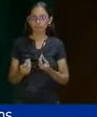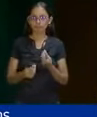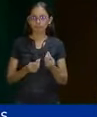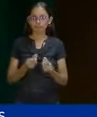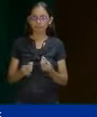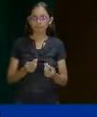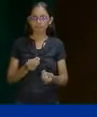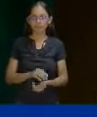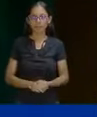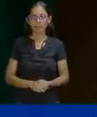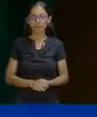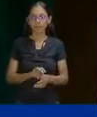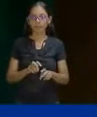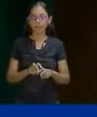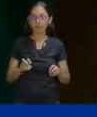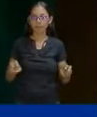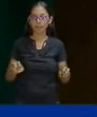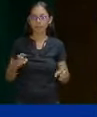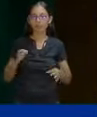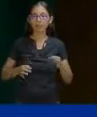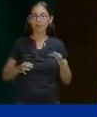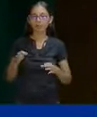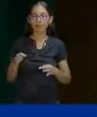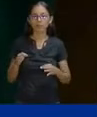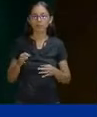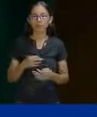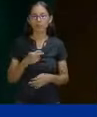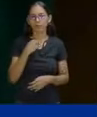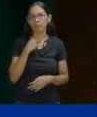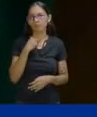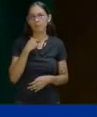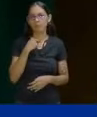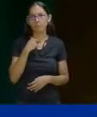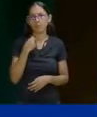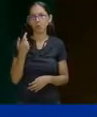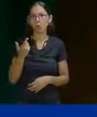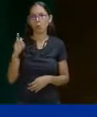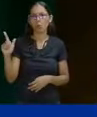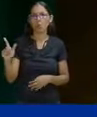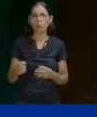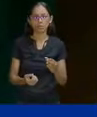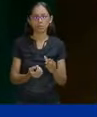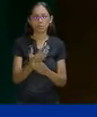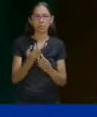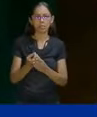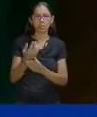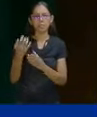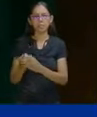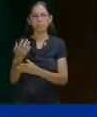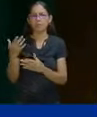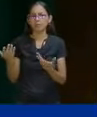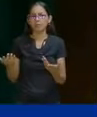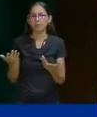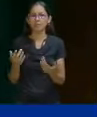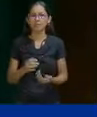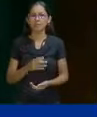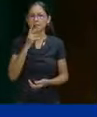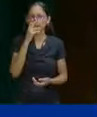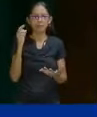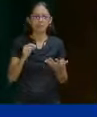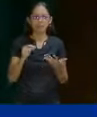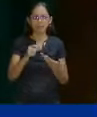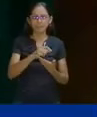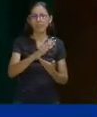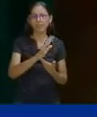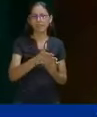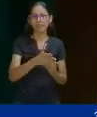criar novos critérios para o prestador de contas, que isso interferiria